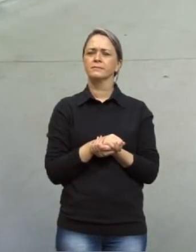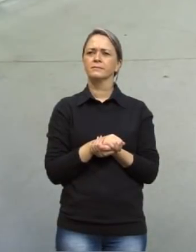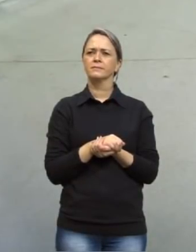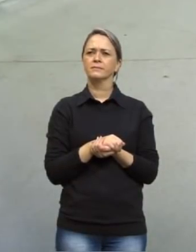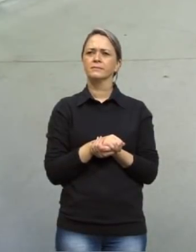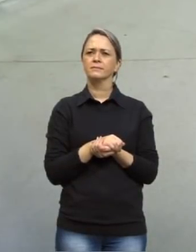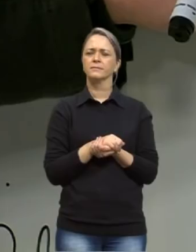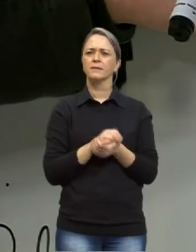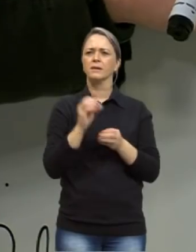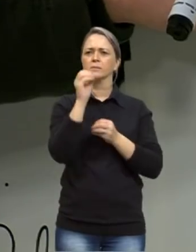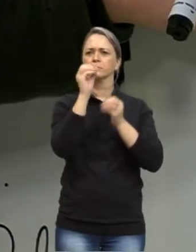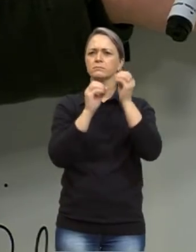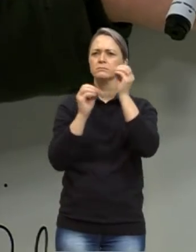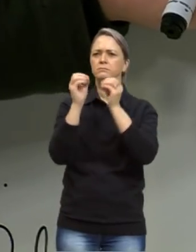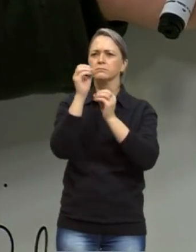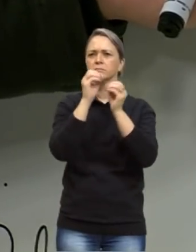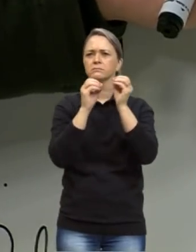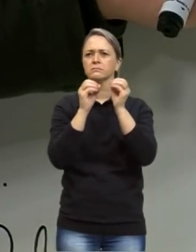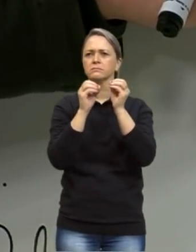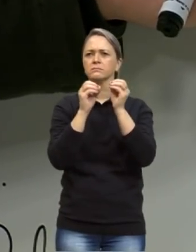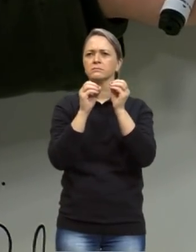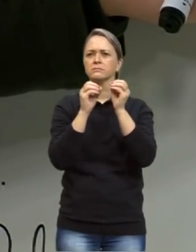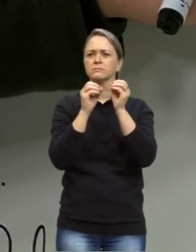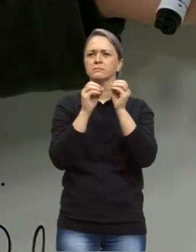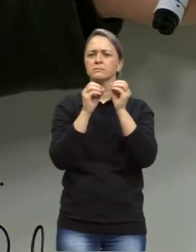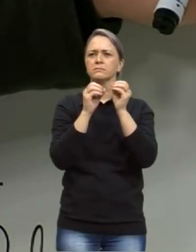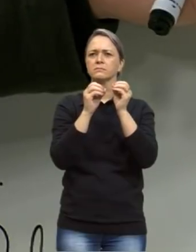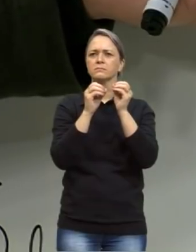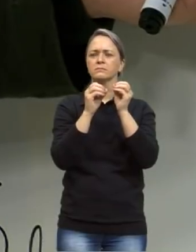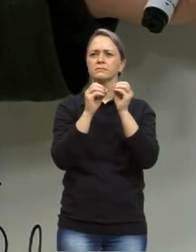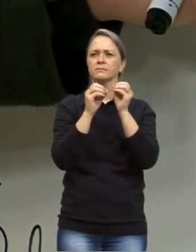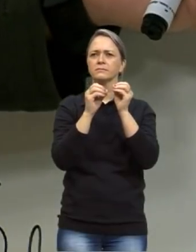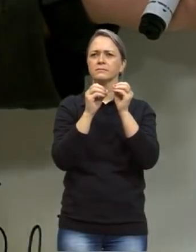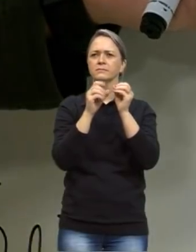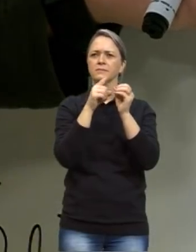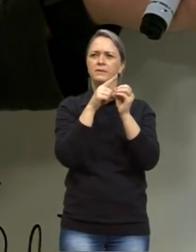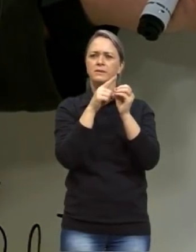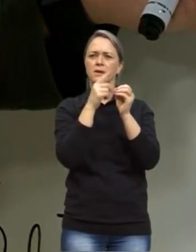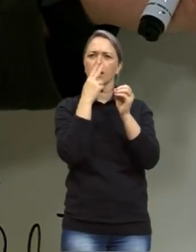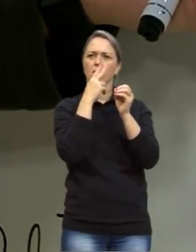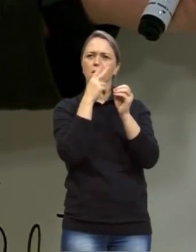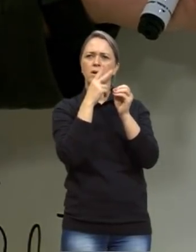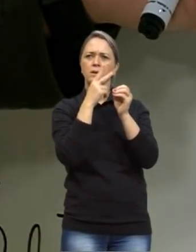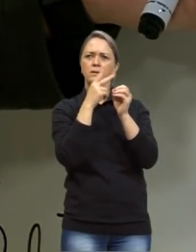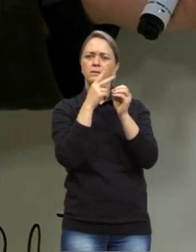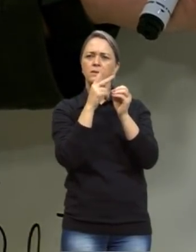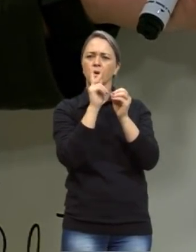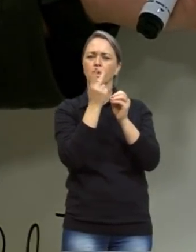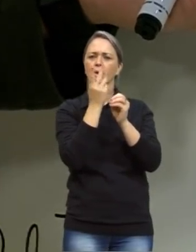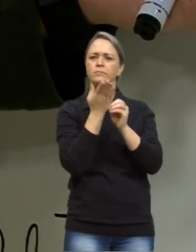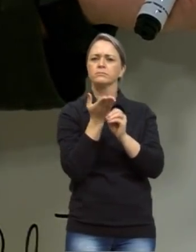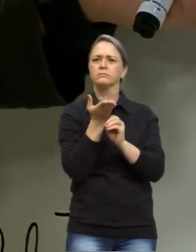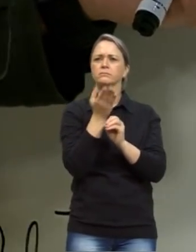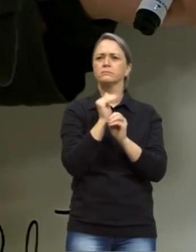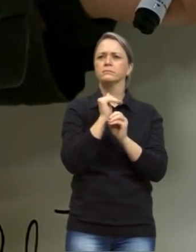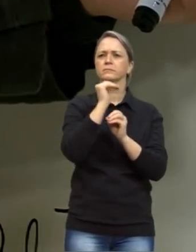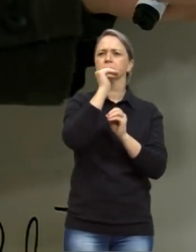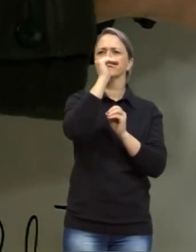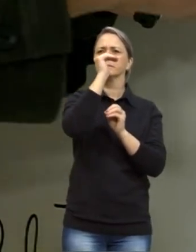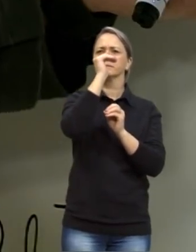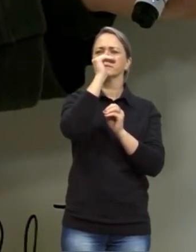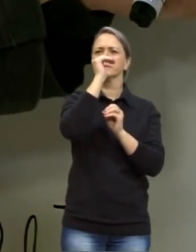e essa molécula e está exatamente nesse sentido aqui ó 1 e 2 reino para cima